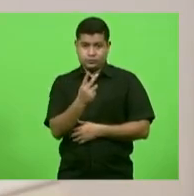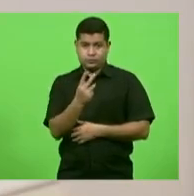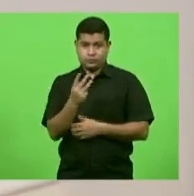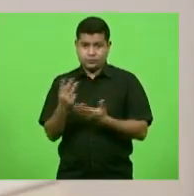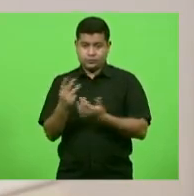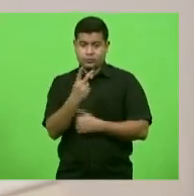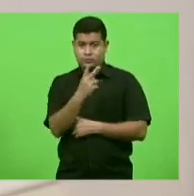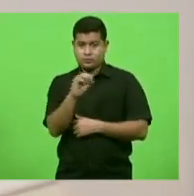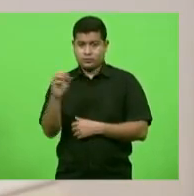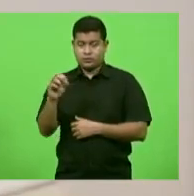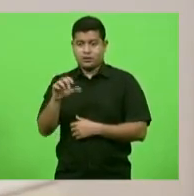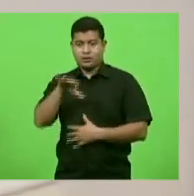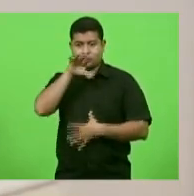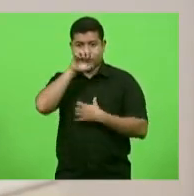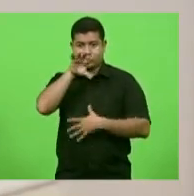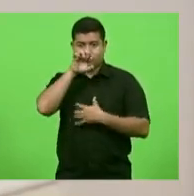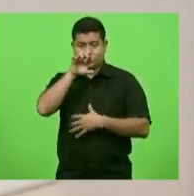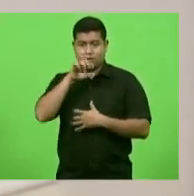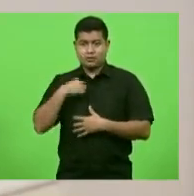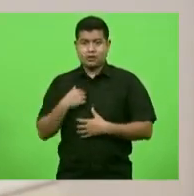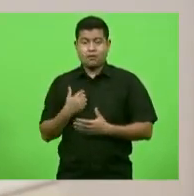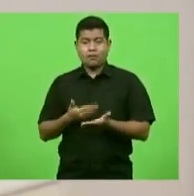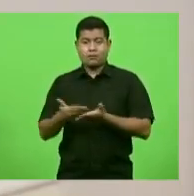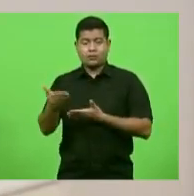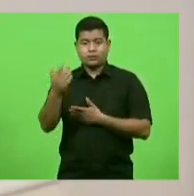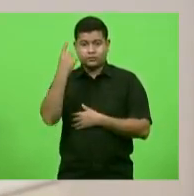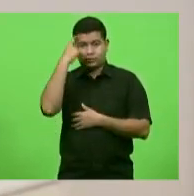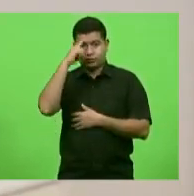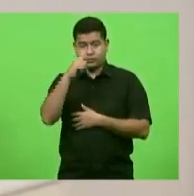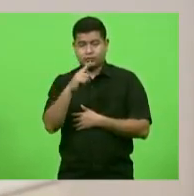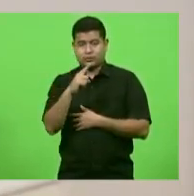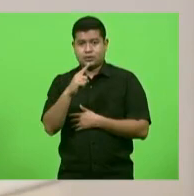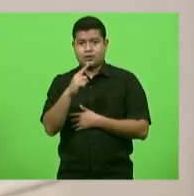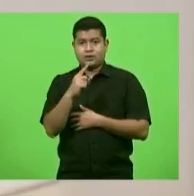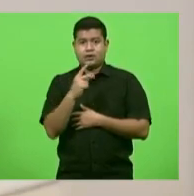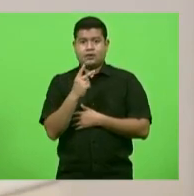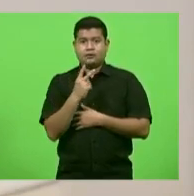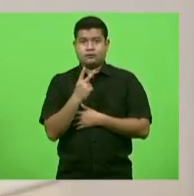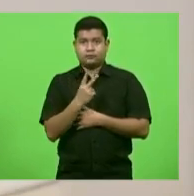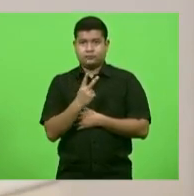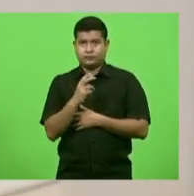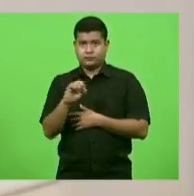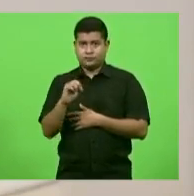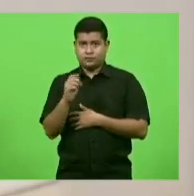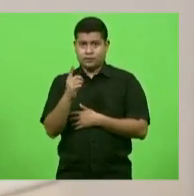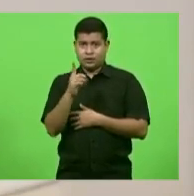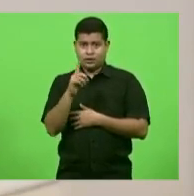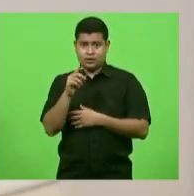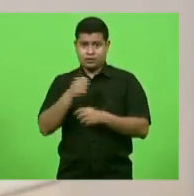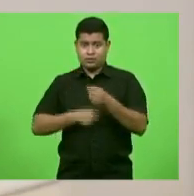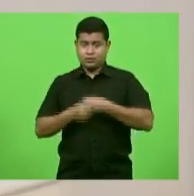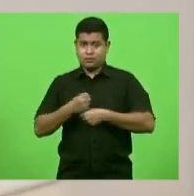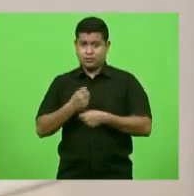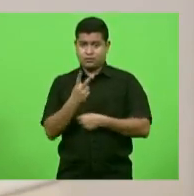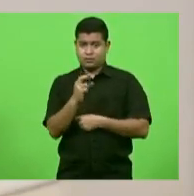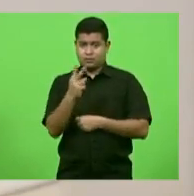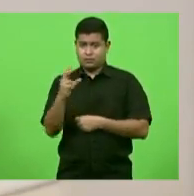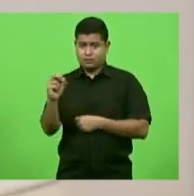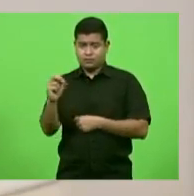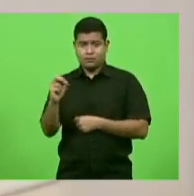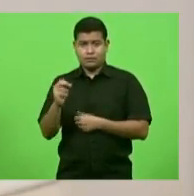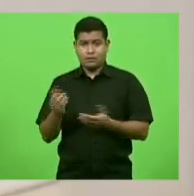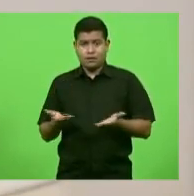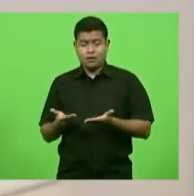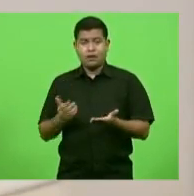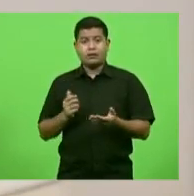e 17 minutos, sendo que, em curtas linhas, com base em uma proposta que solicitava o pagamento antecipado